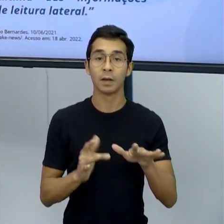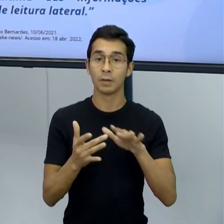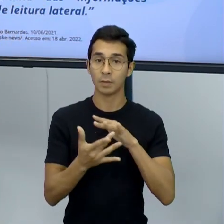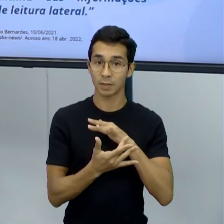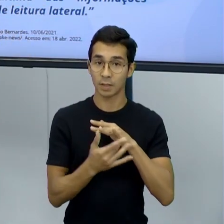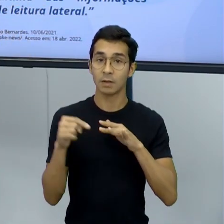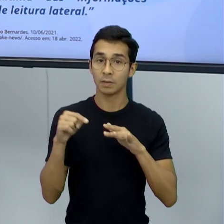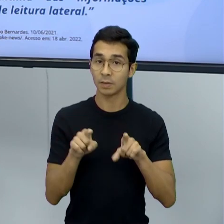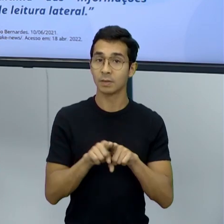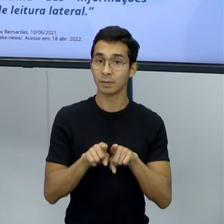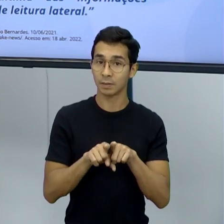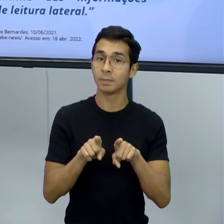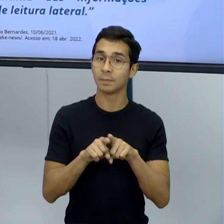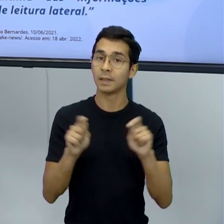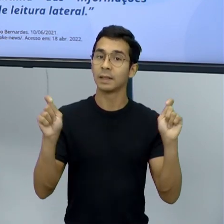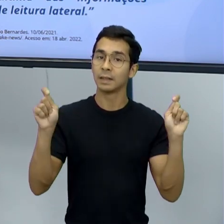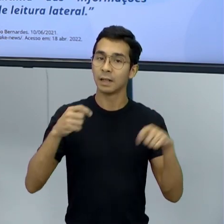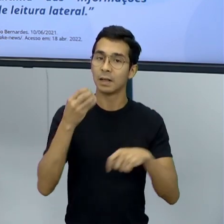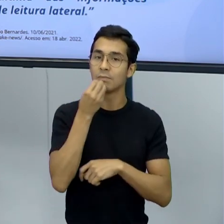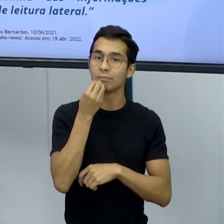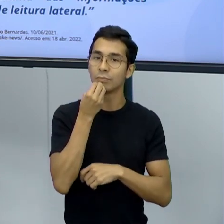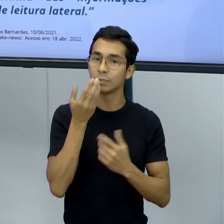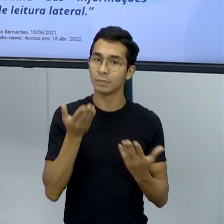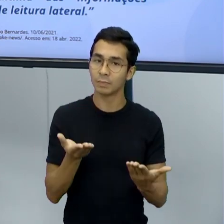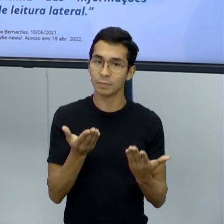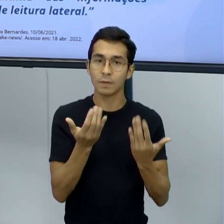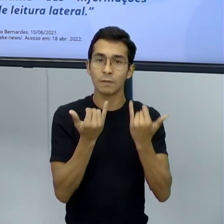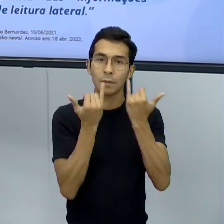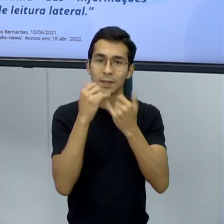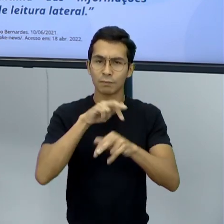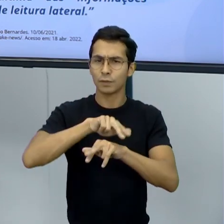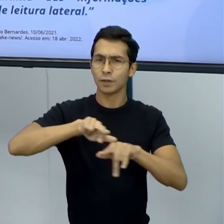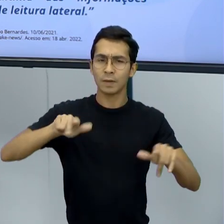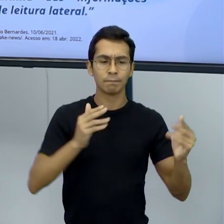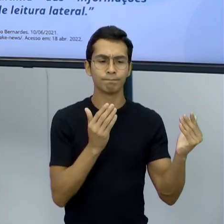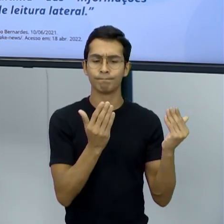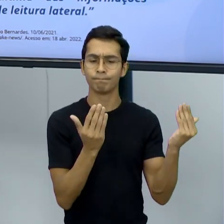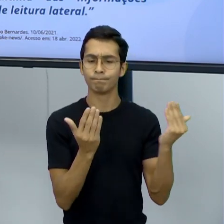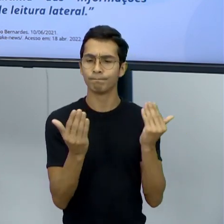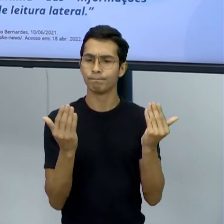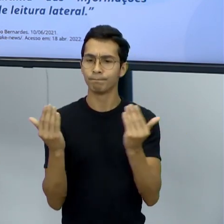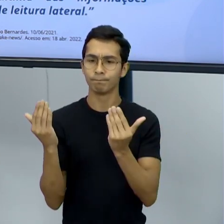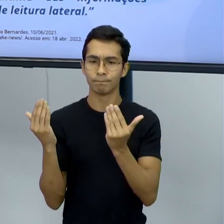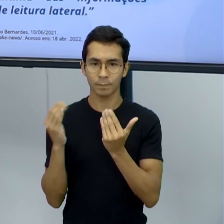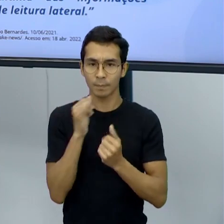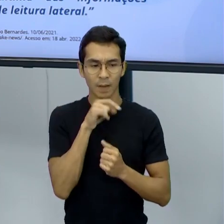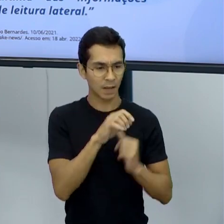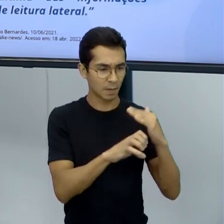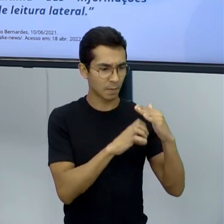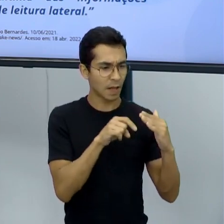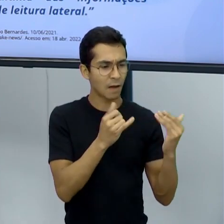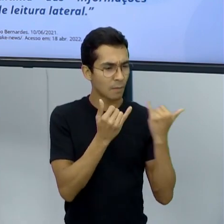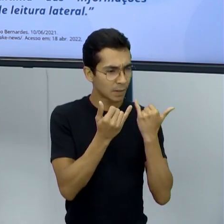social, nas redes sociais também. Você se informou com determinada pessoa, se informa com